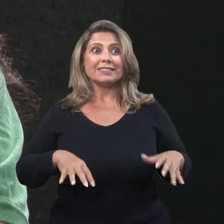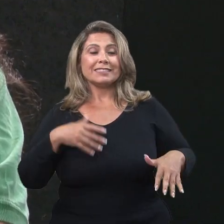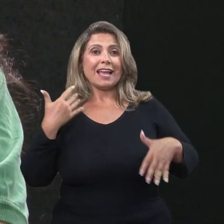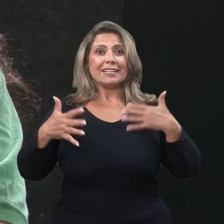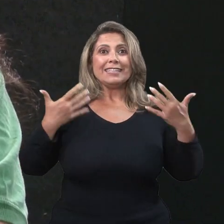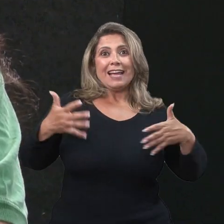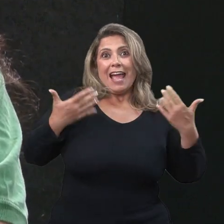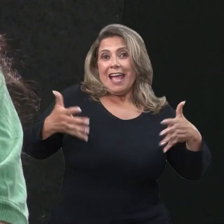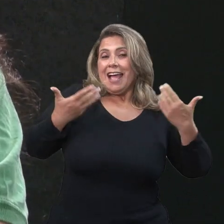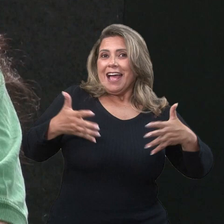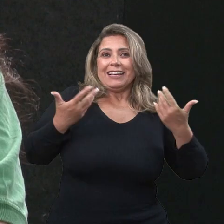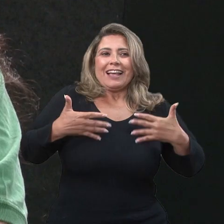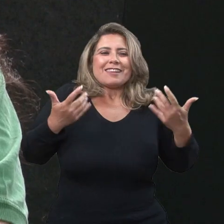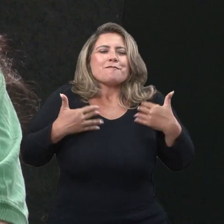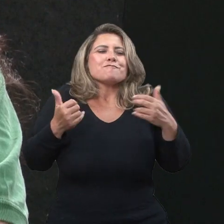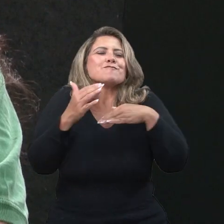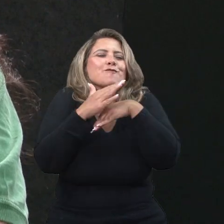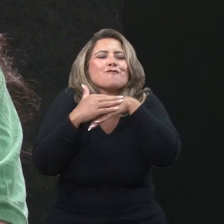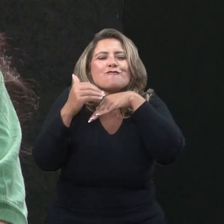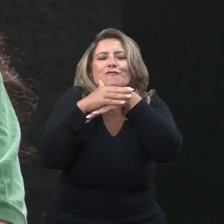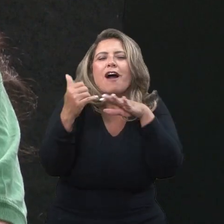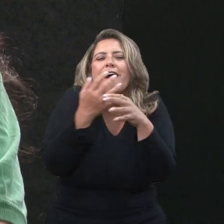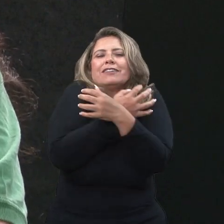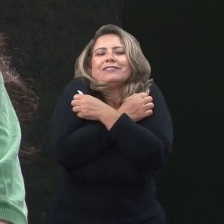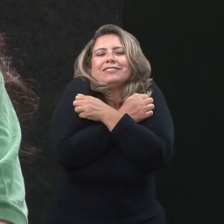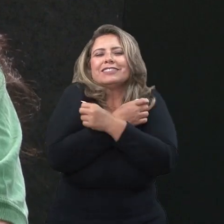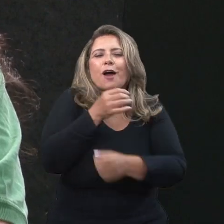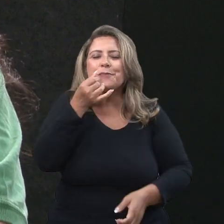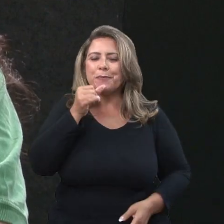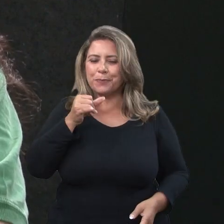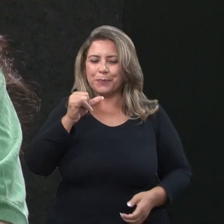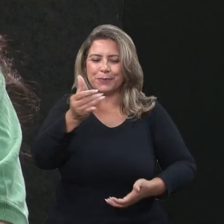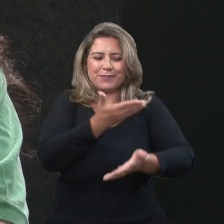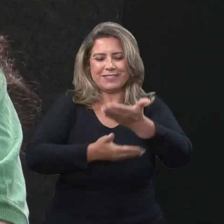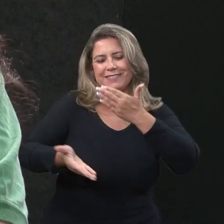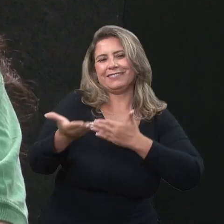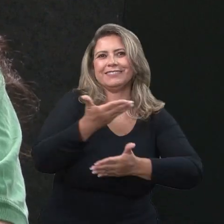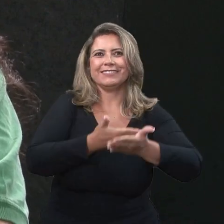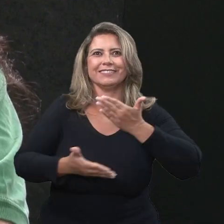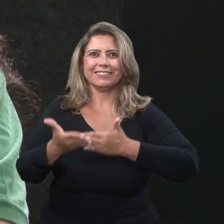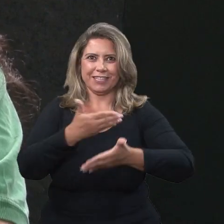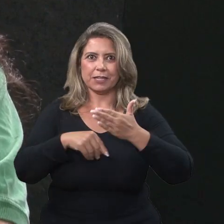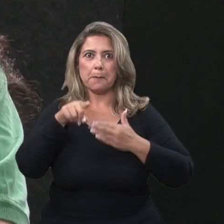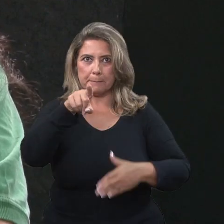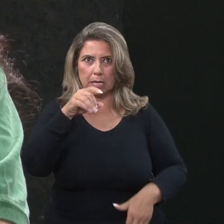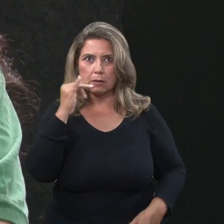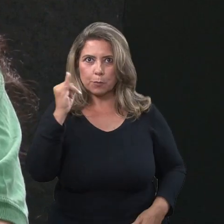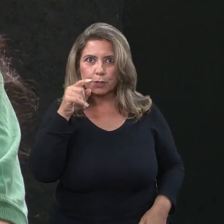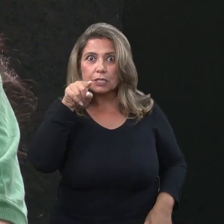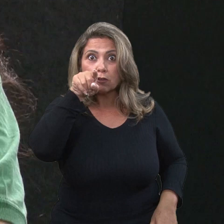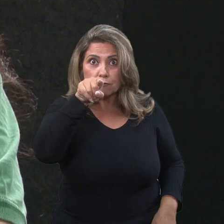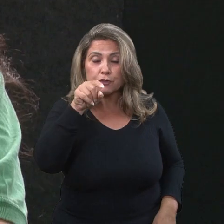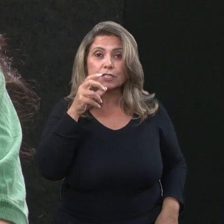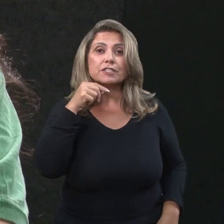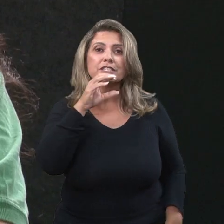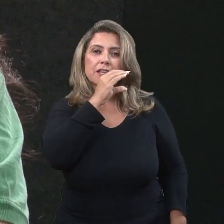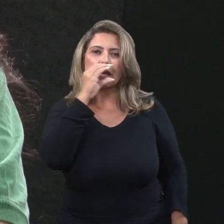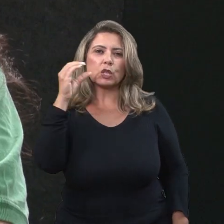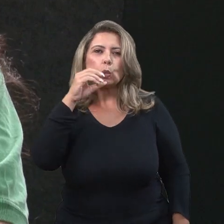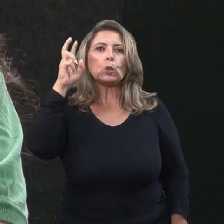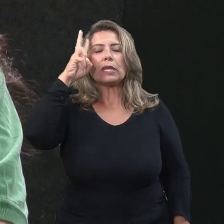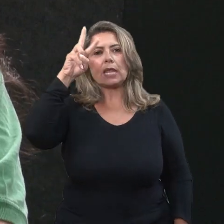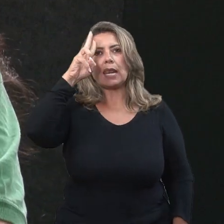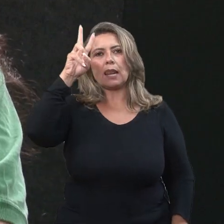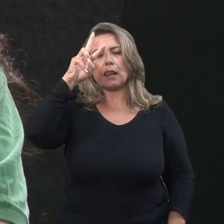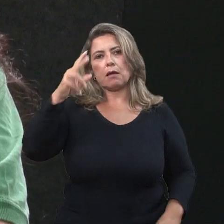são muito carinhosos, são muito afetuosos, muita energia, mas nós temos que nos lembrar do nosso papel, né, e lembrar que a nossa posição